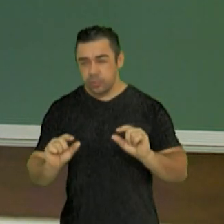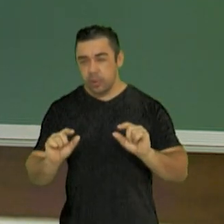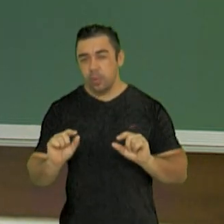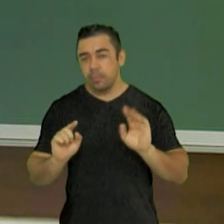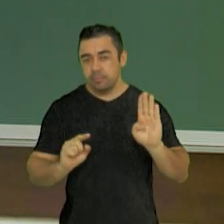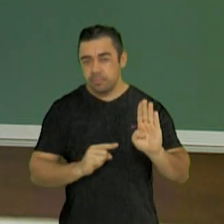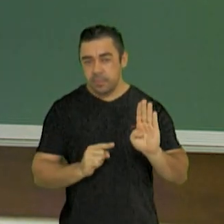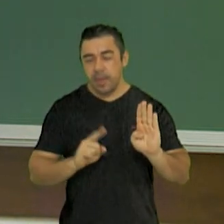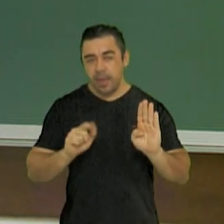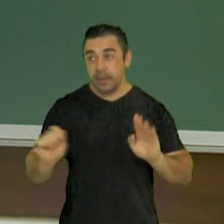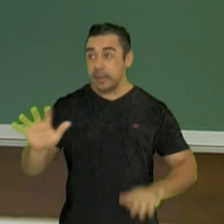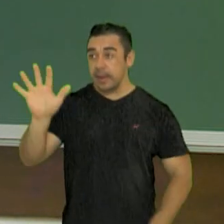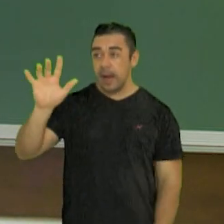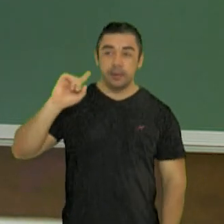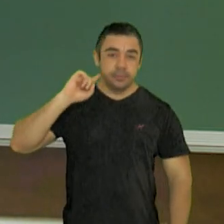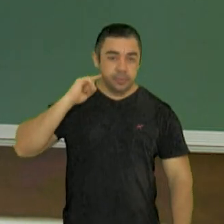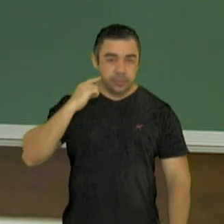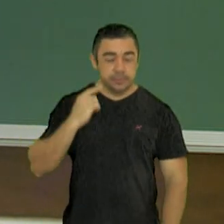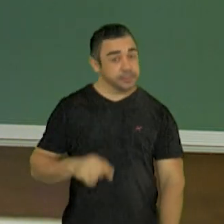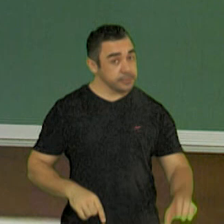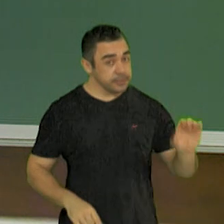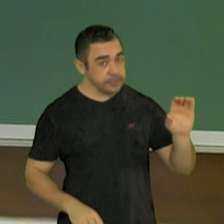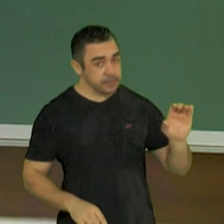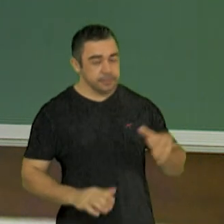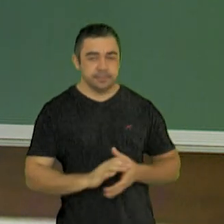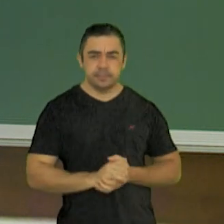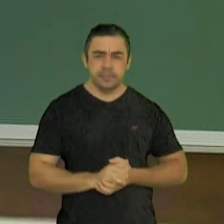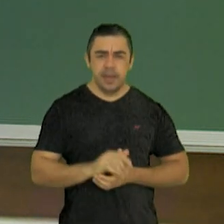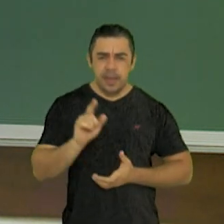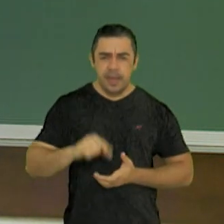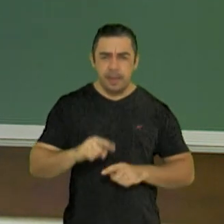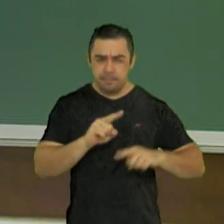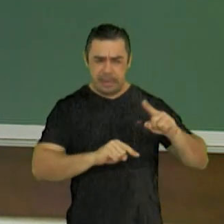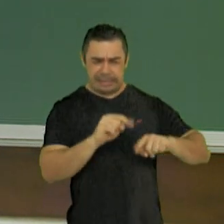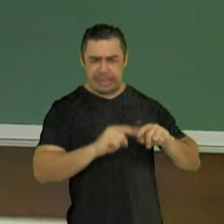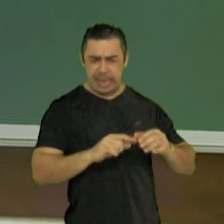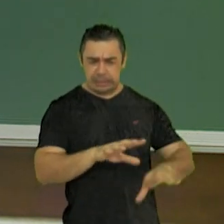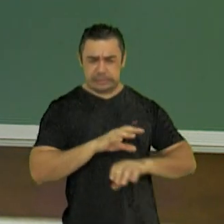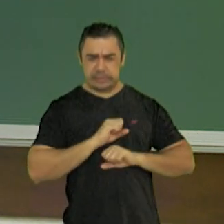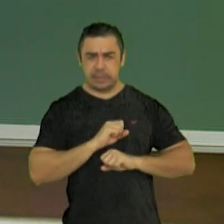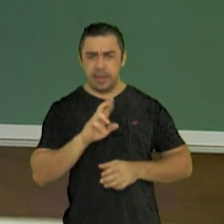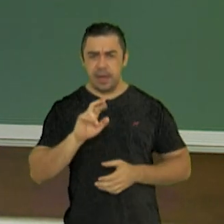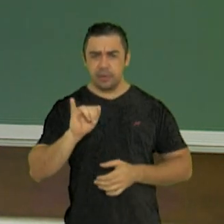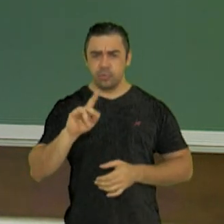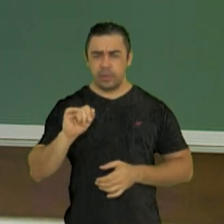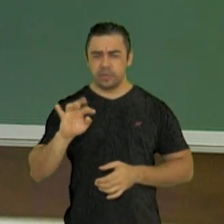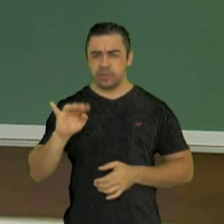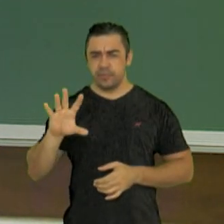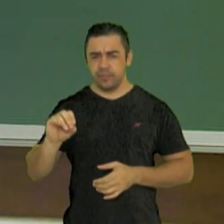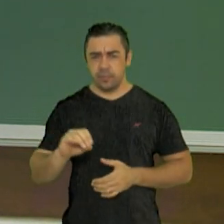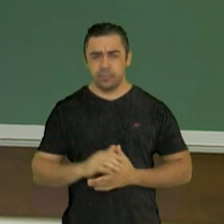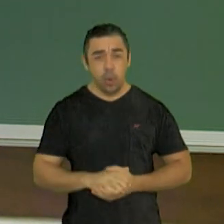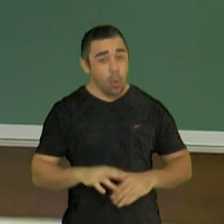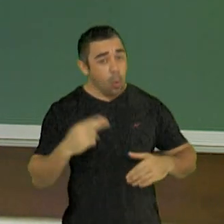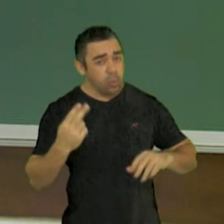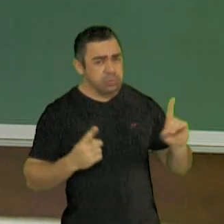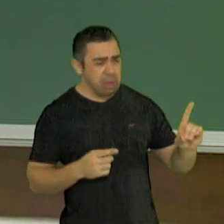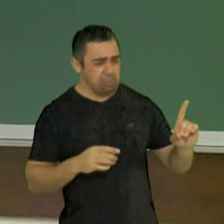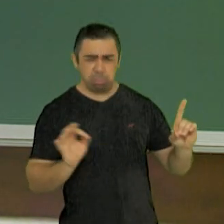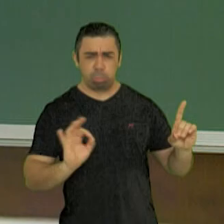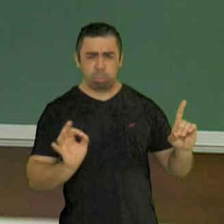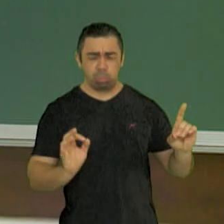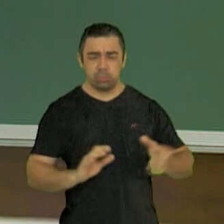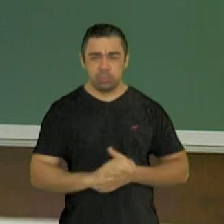da emissão de gases poluentes, letra C, da emissão de material radioativo, ou letra D, esses países não têm tal